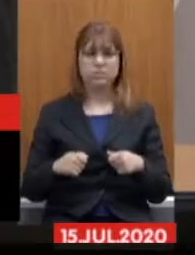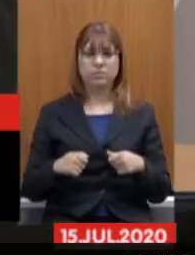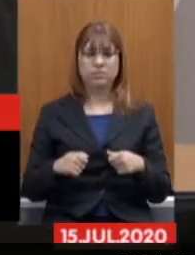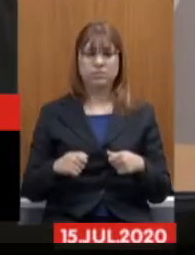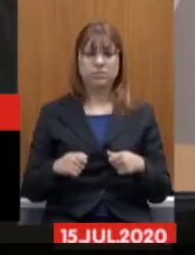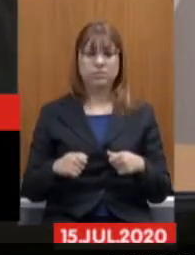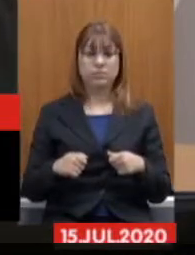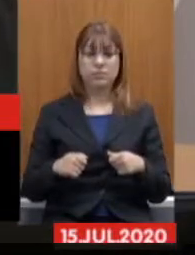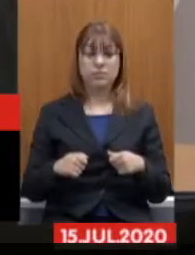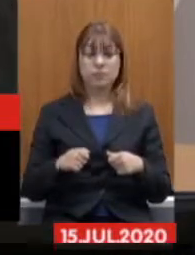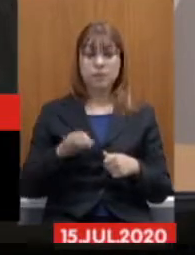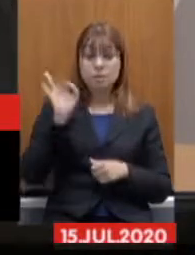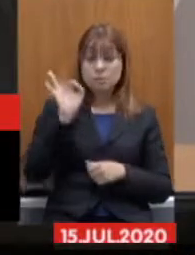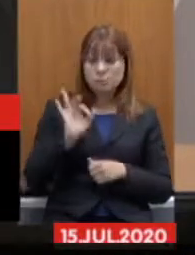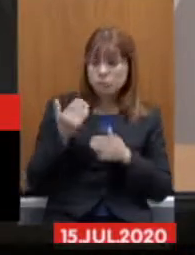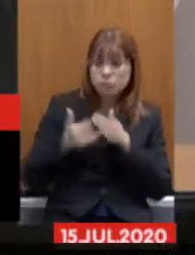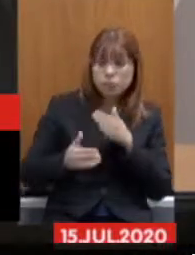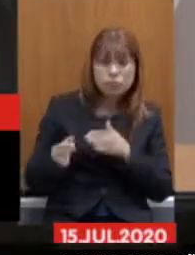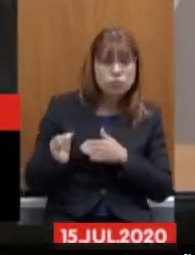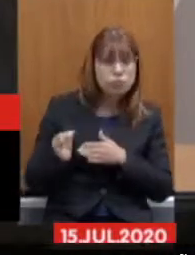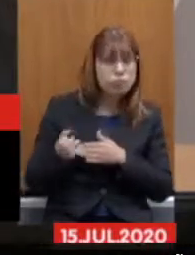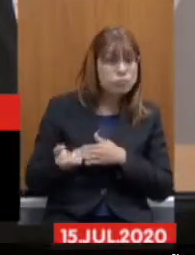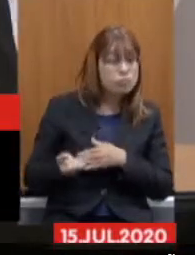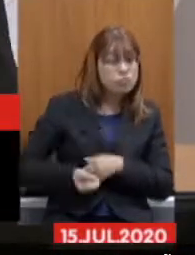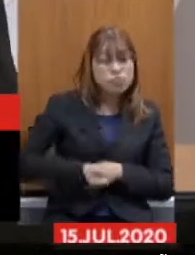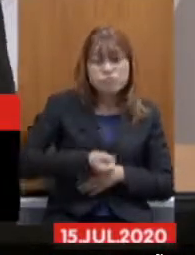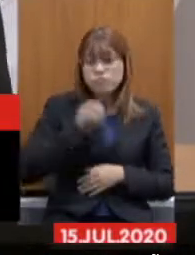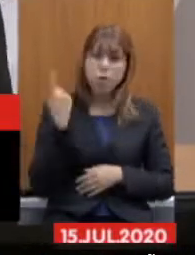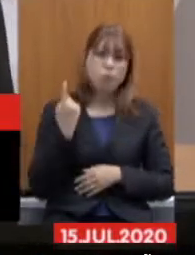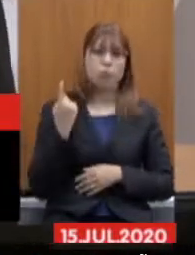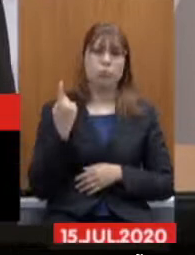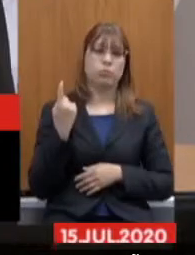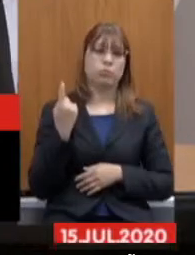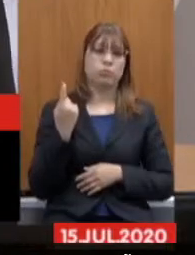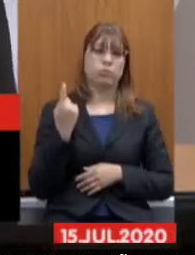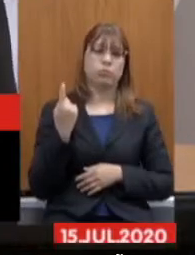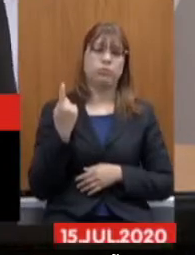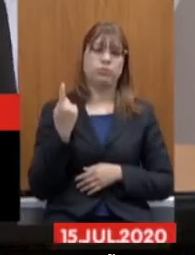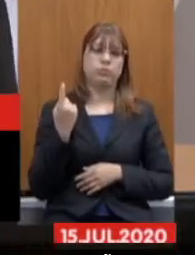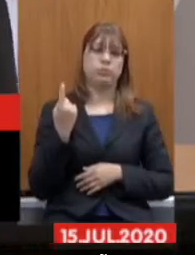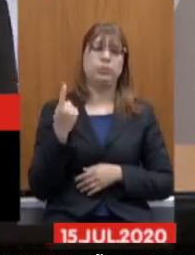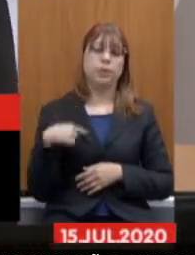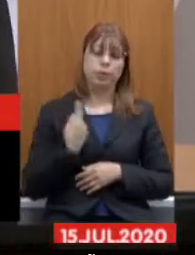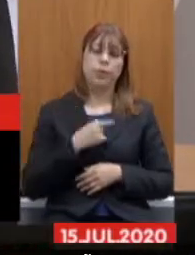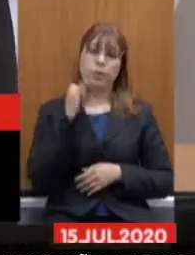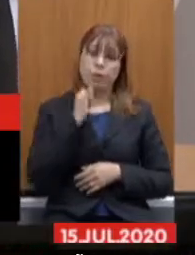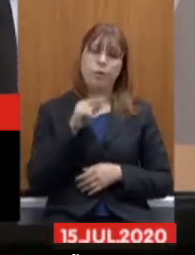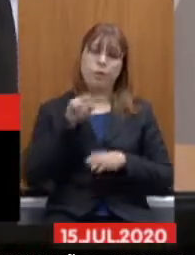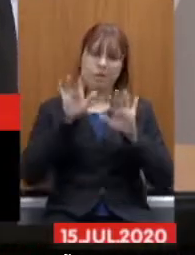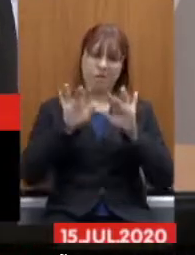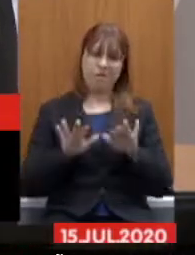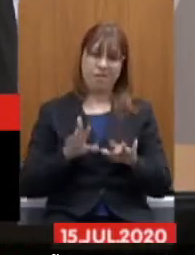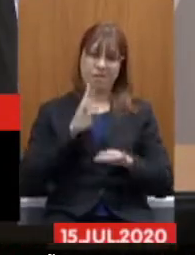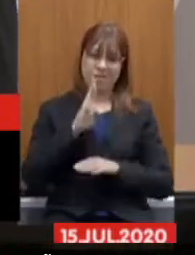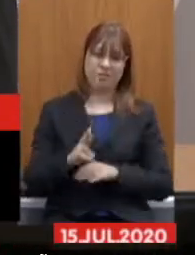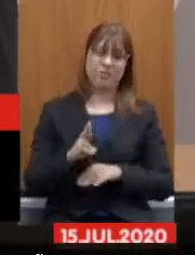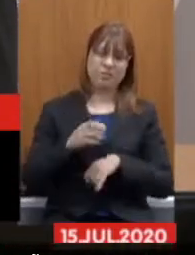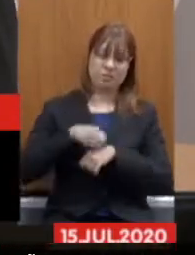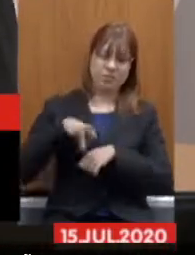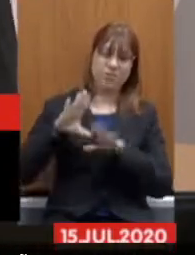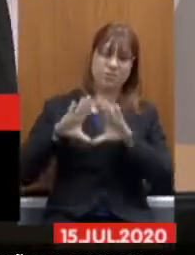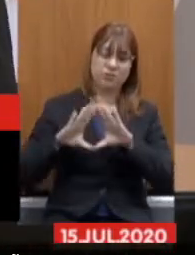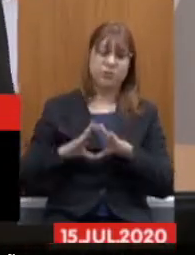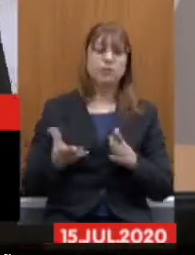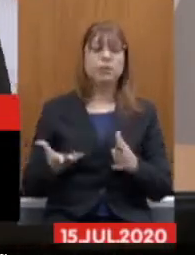as alíquotas absurdas é a nossa resposta ao formulário e os seus percentuais e na